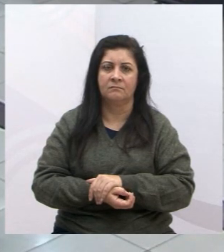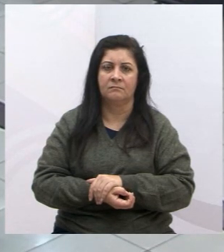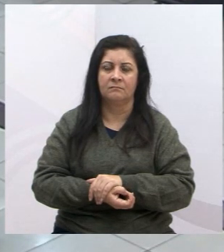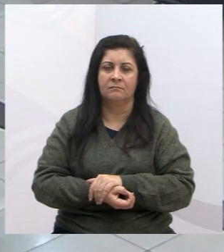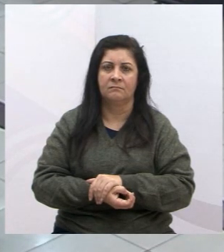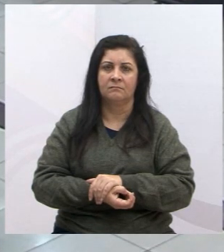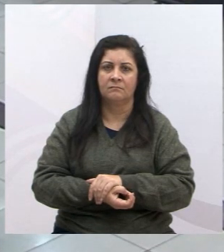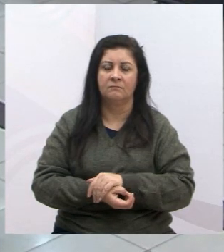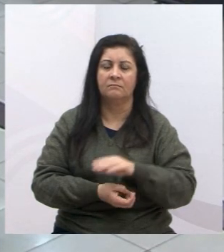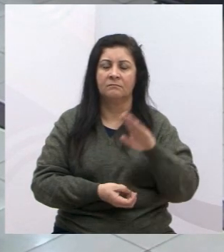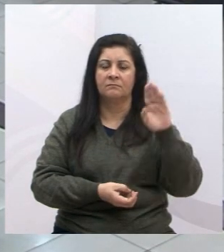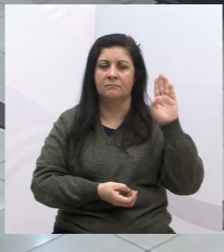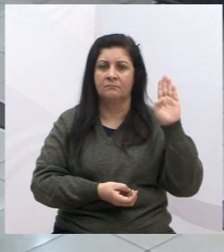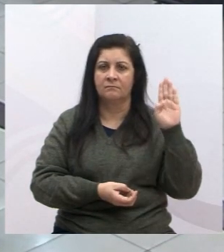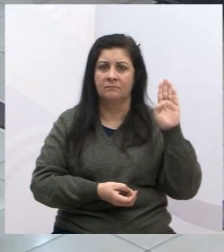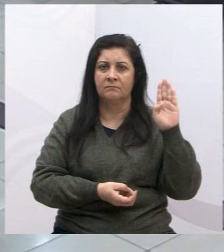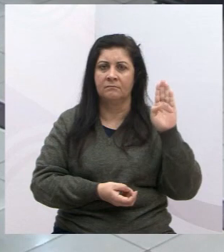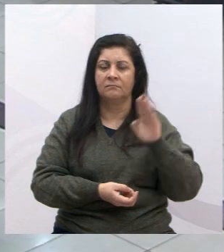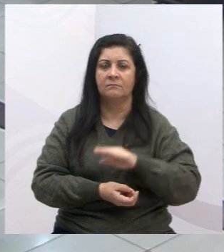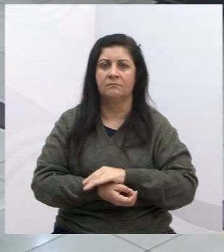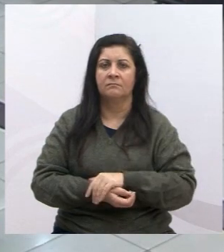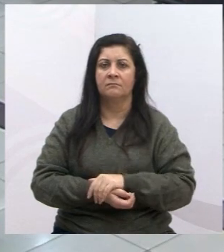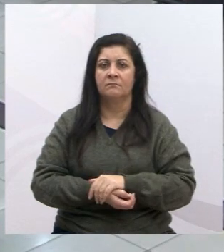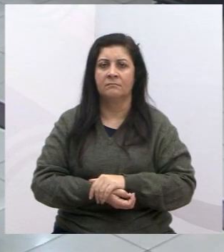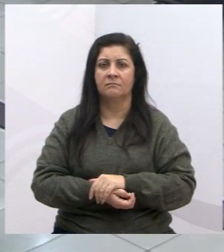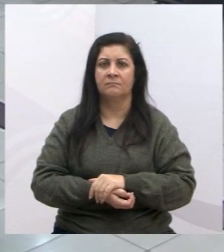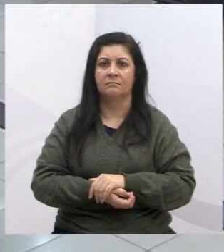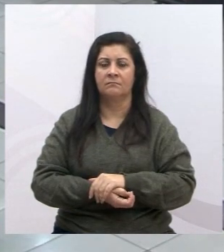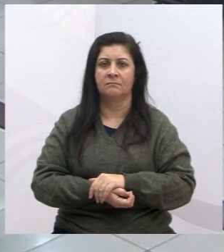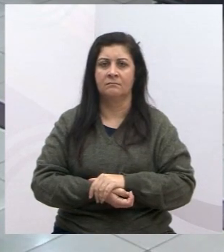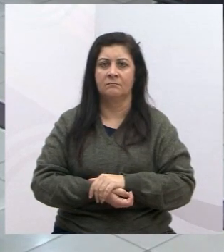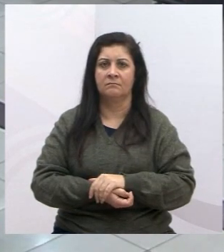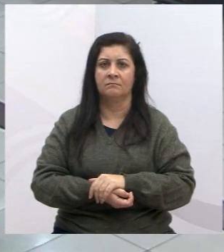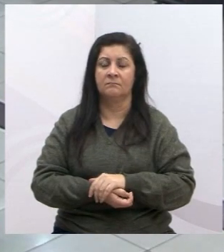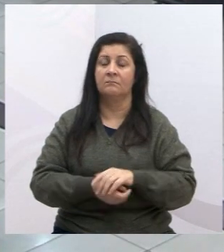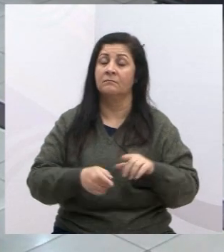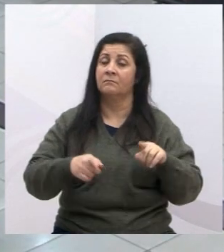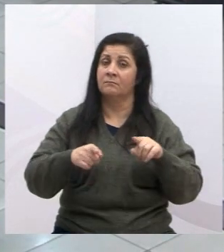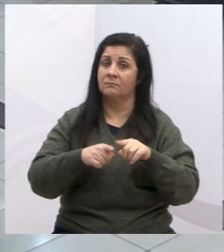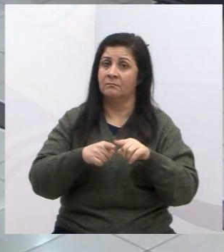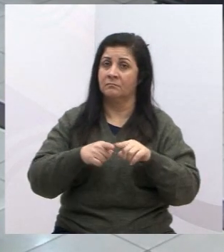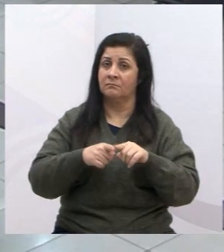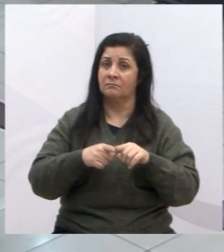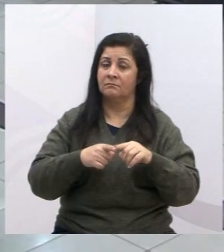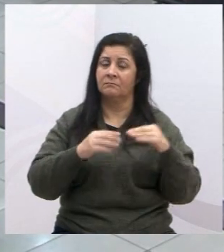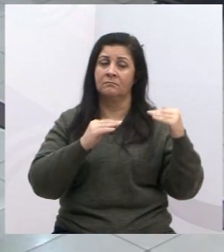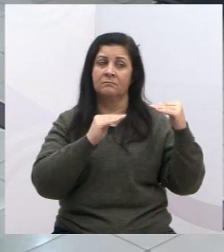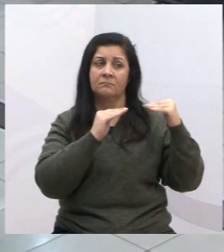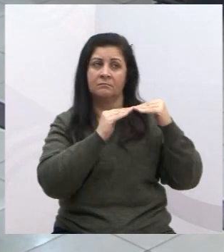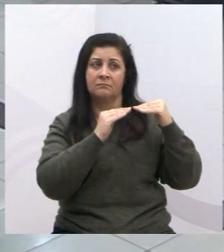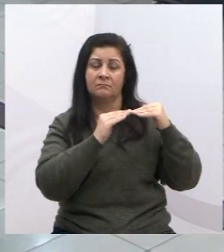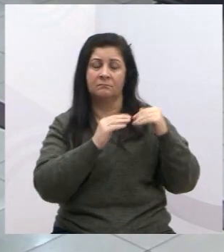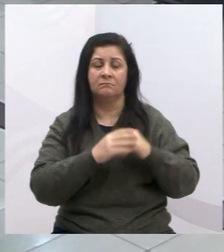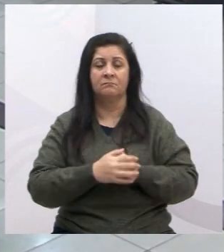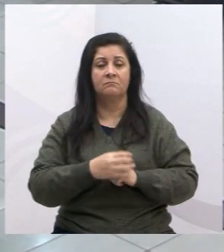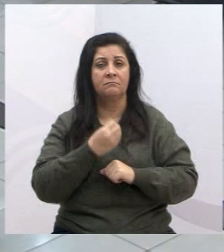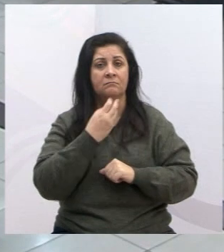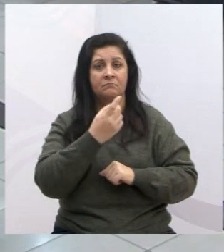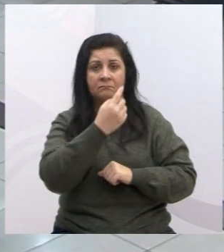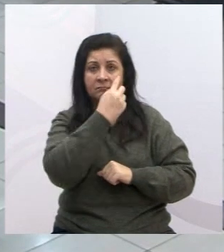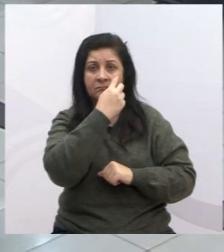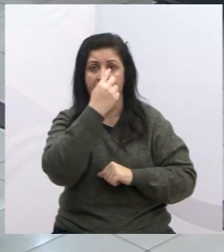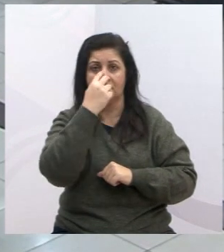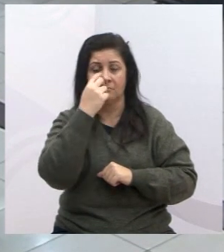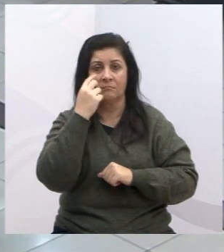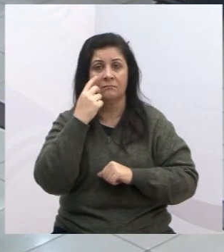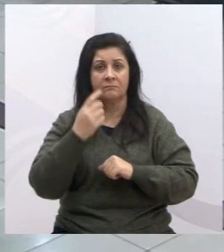Quero endossar aqui as palavras do vereador Valmir e desde já manifestar meu posicionamento favorável. E que bom, Valmir, que você